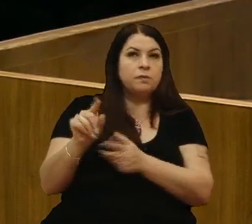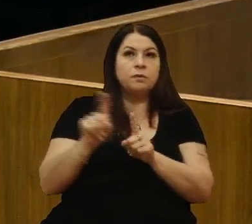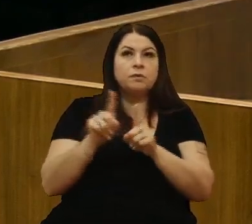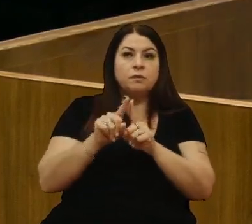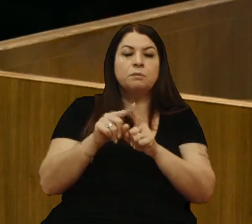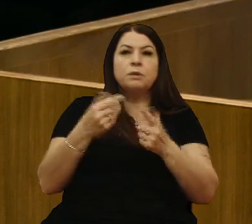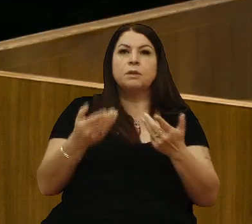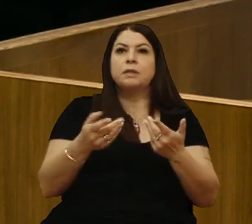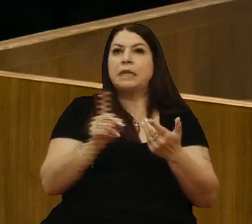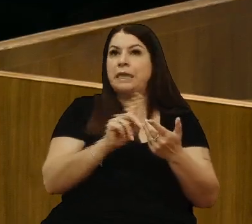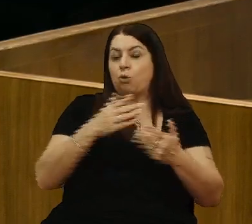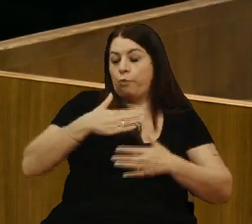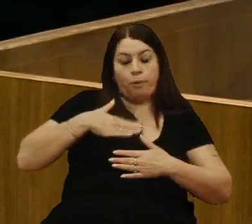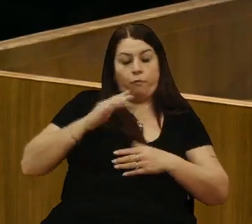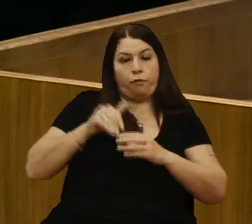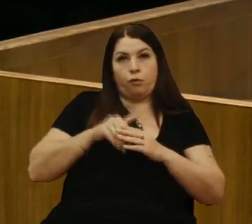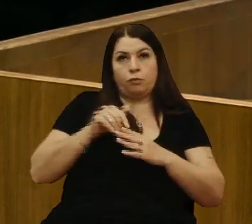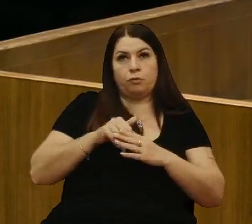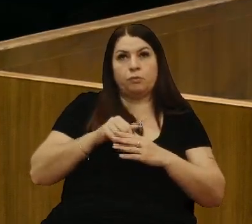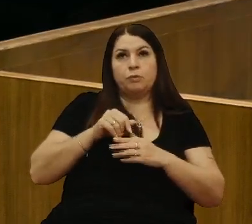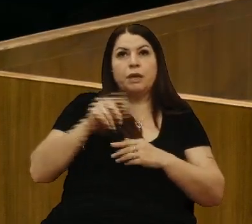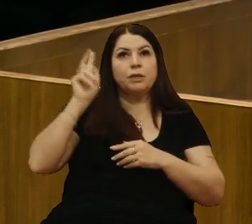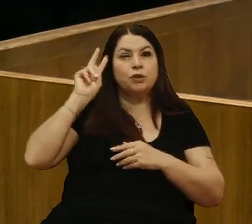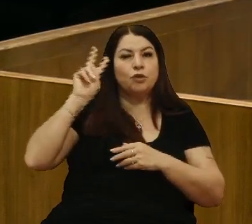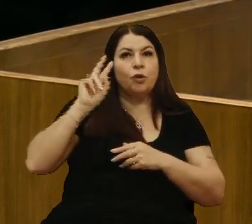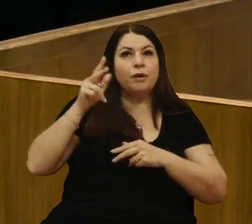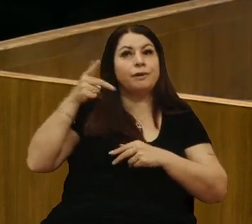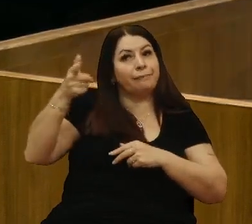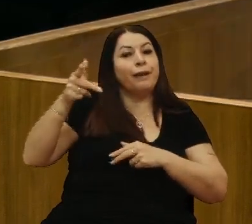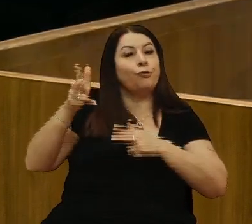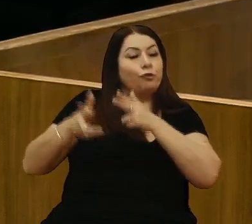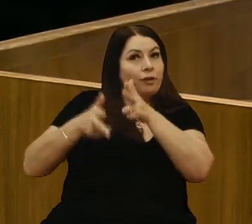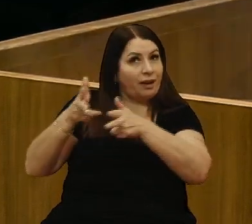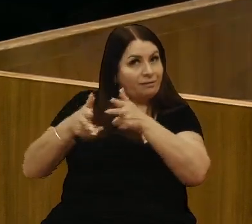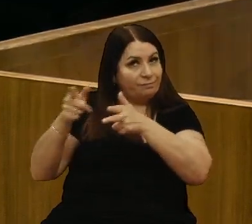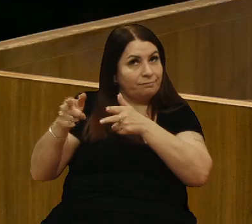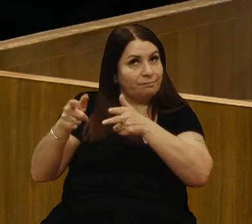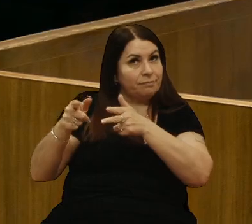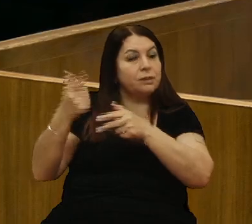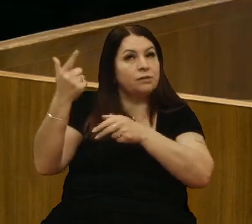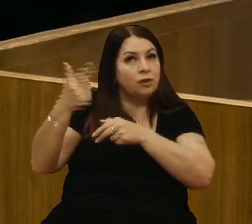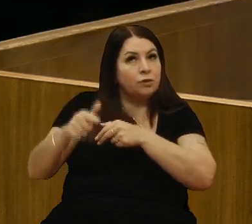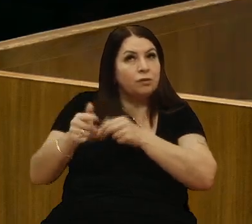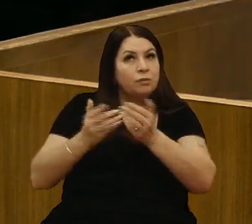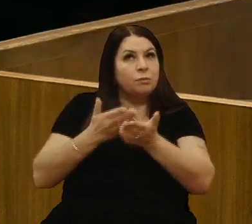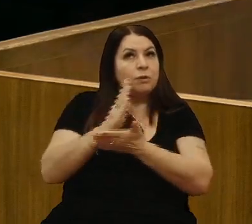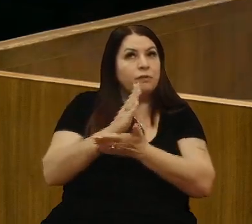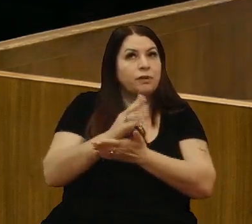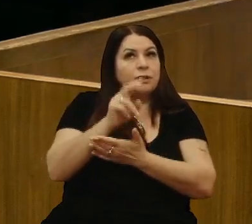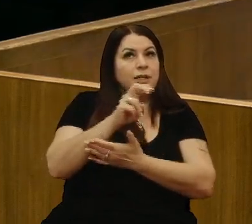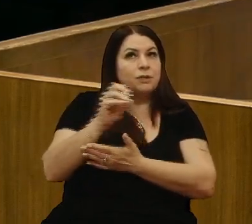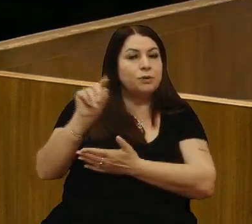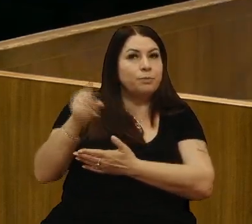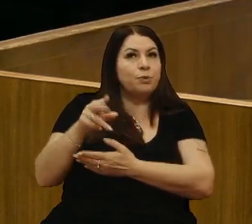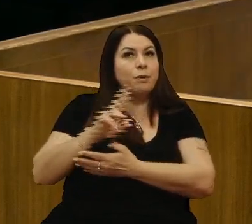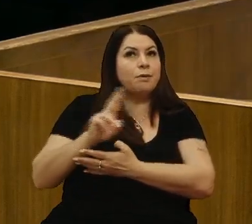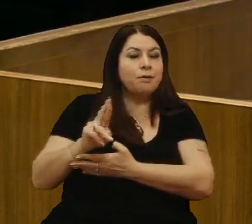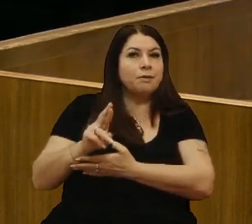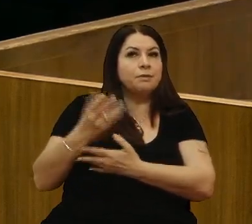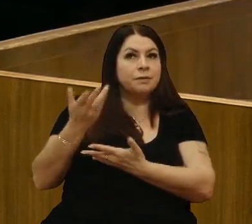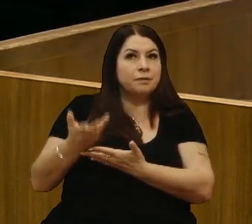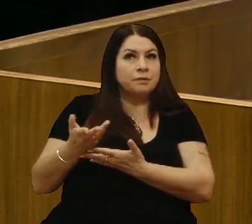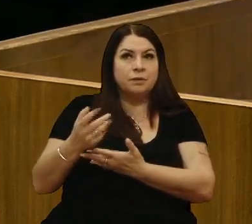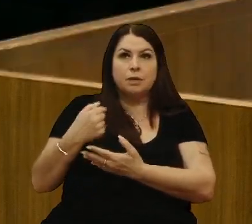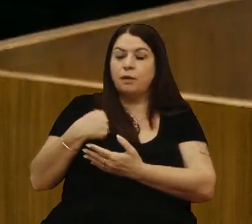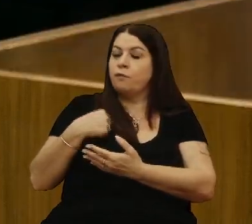né, não com o meu voto, a história do trem. E, novamente, foi aprovado 500 mil reais, né? Não